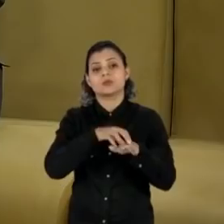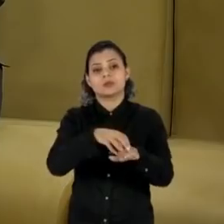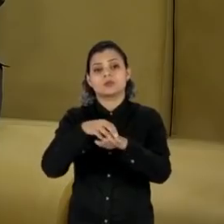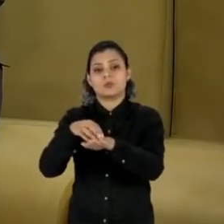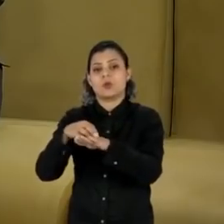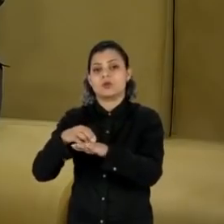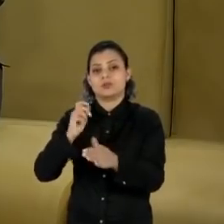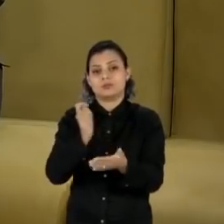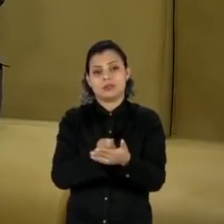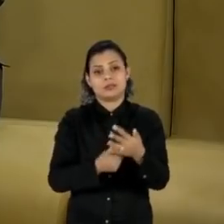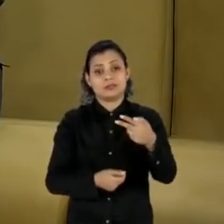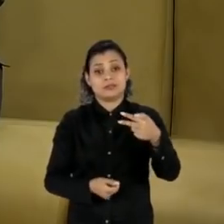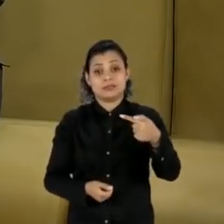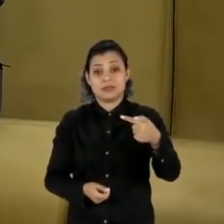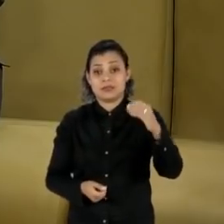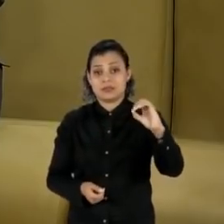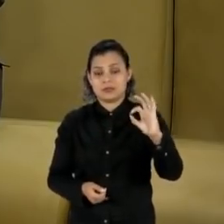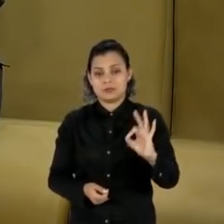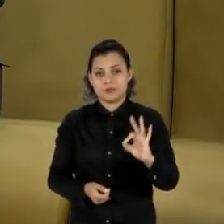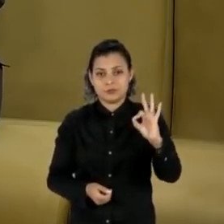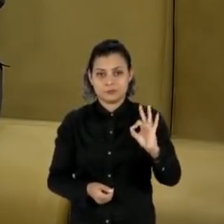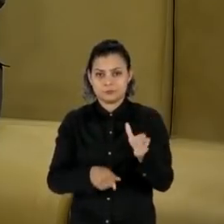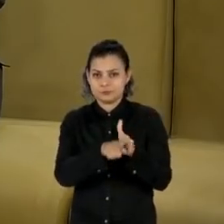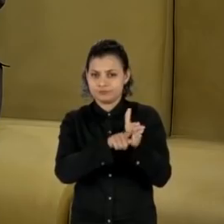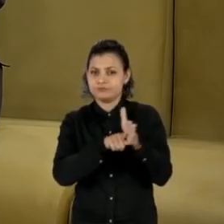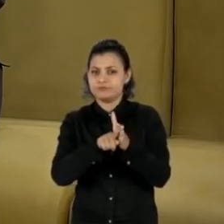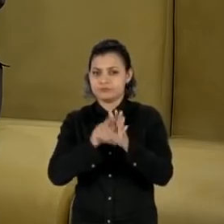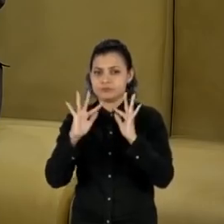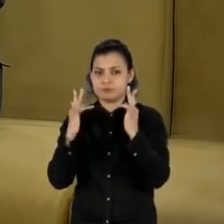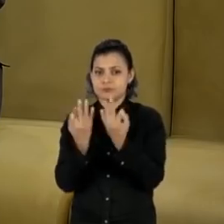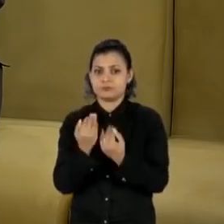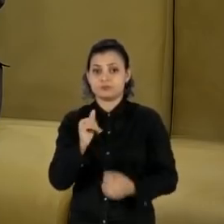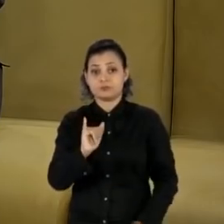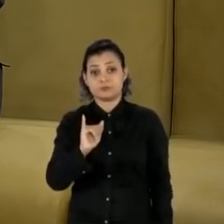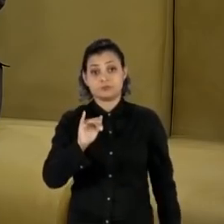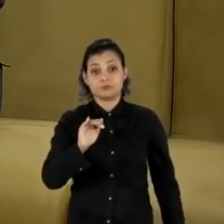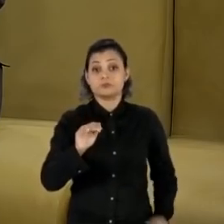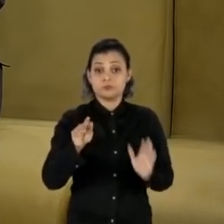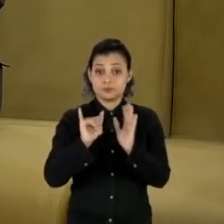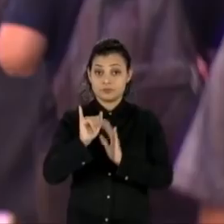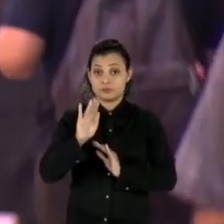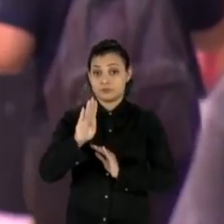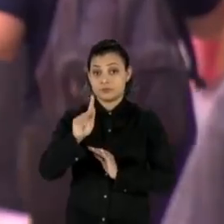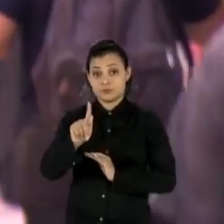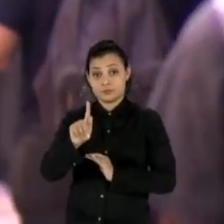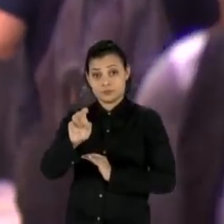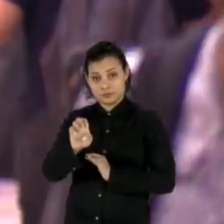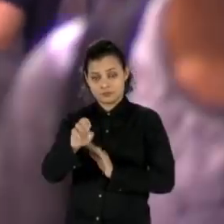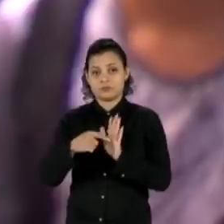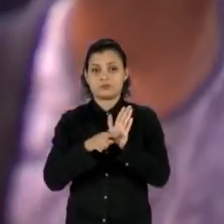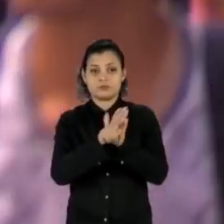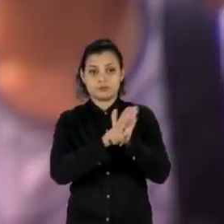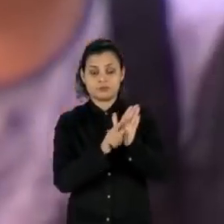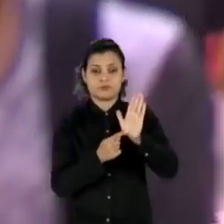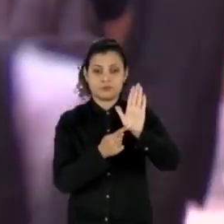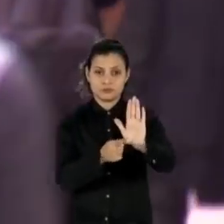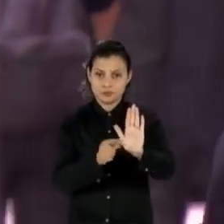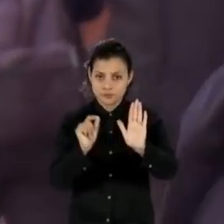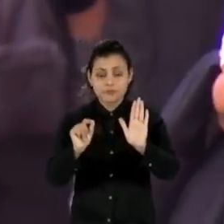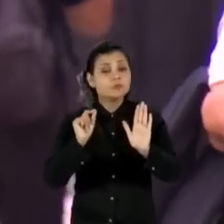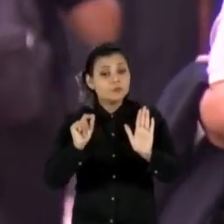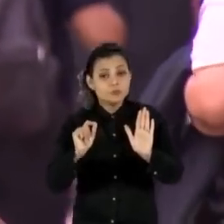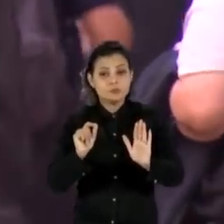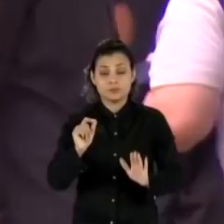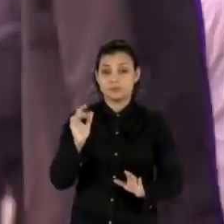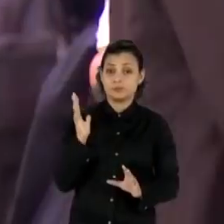transporte esse é um dos resultados da pesquisa de orçamentos familiares divulgado hoje pela pelo ibge a pesquisa mostra